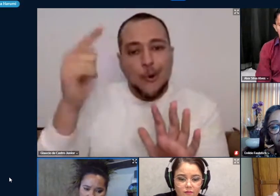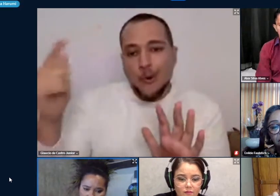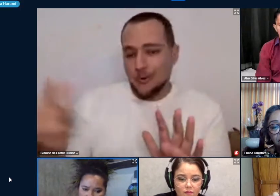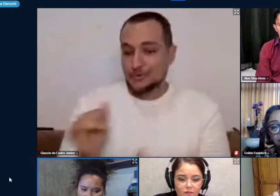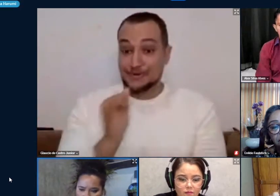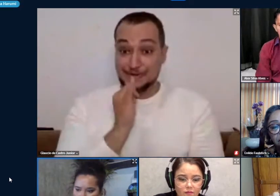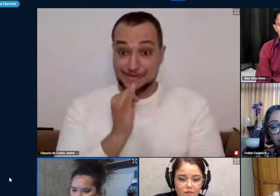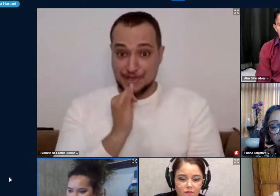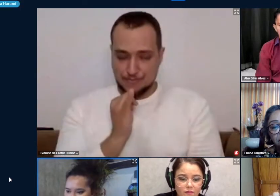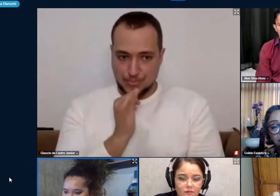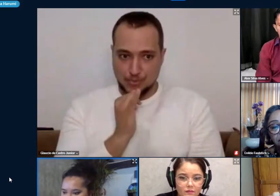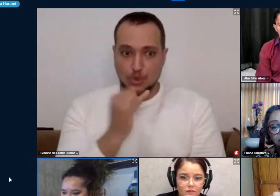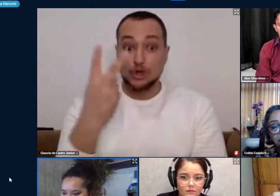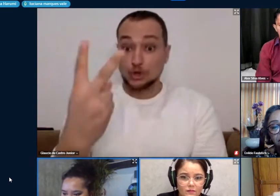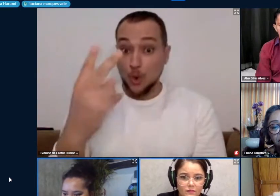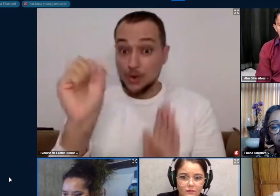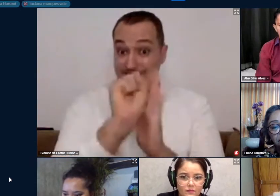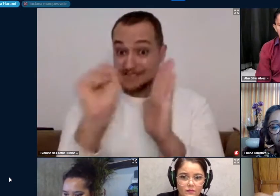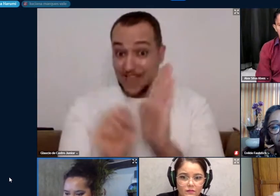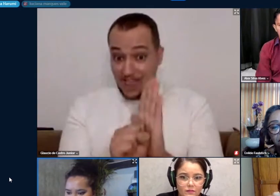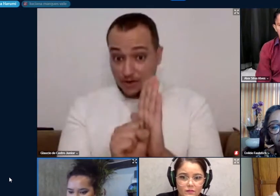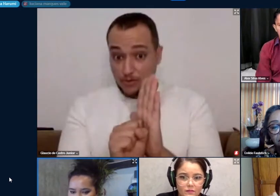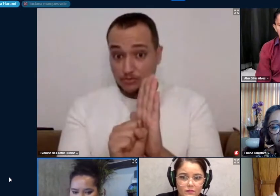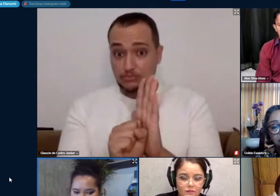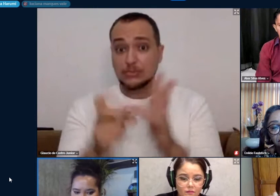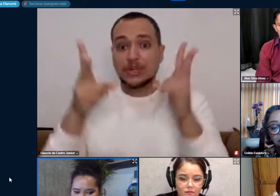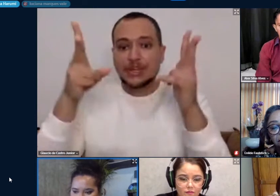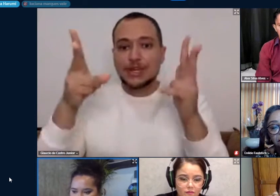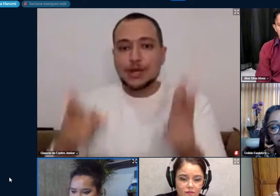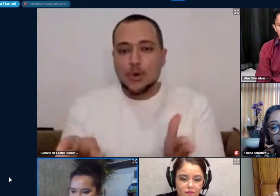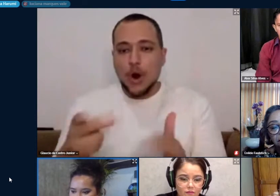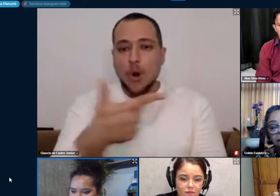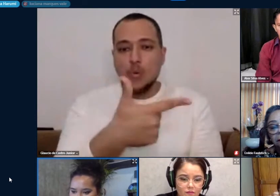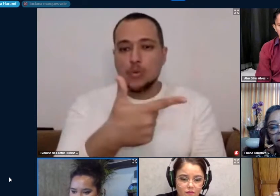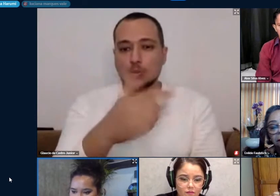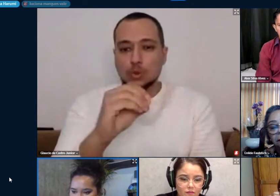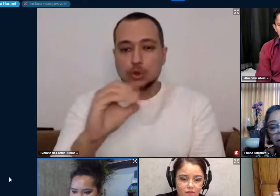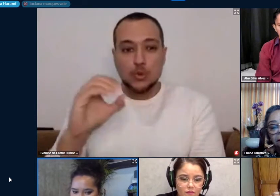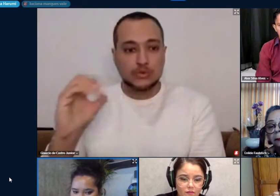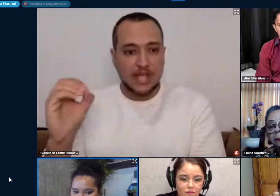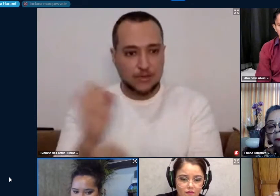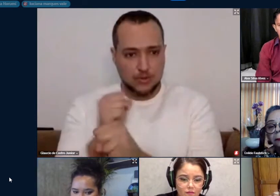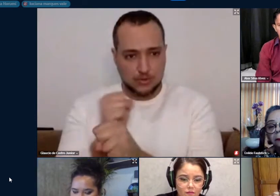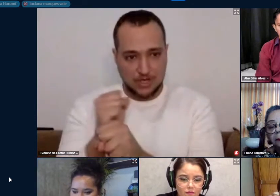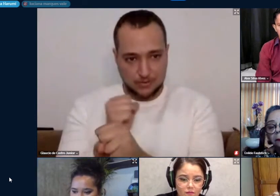dos acontecimentos históricos. E a gente parte